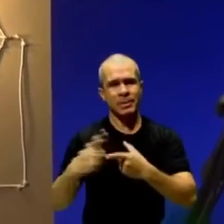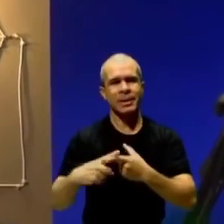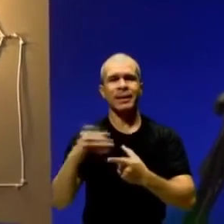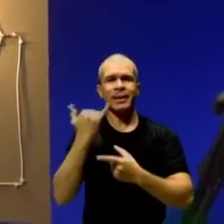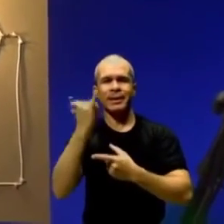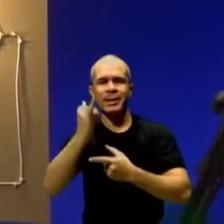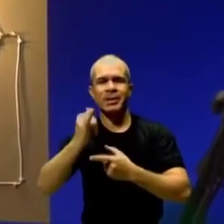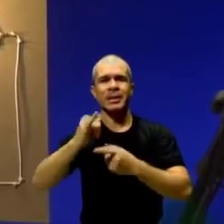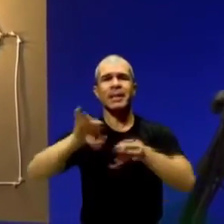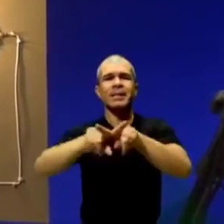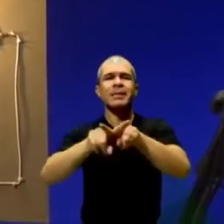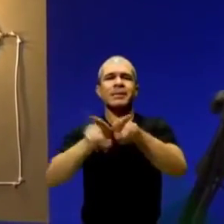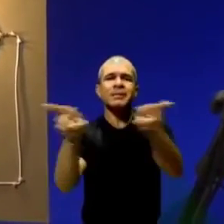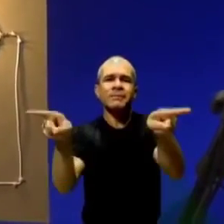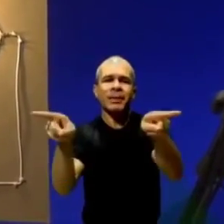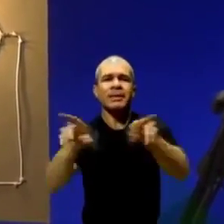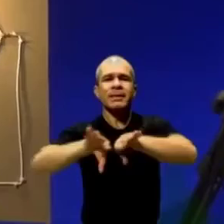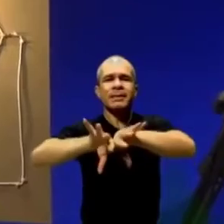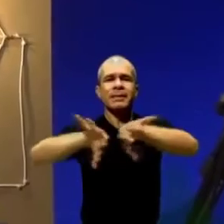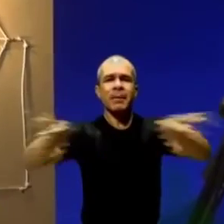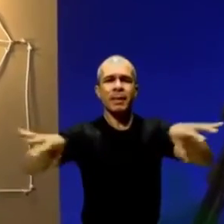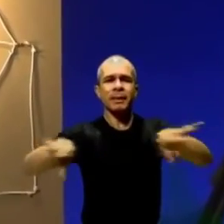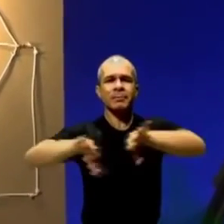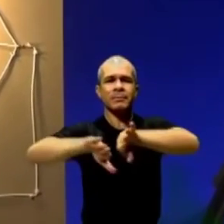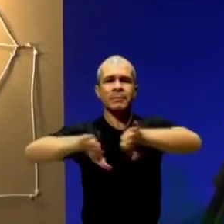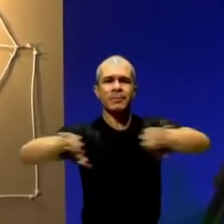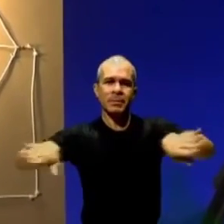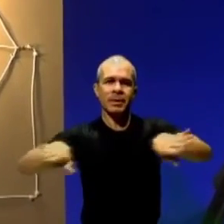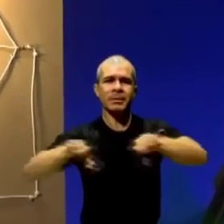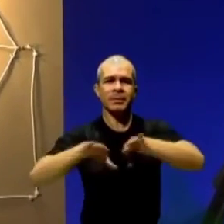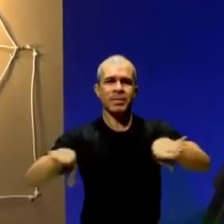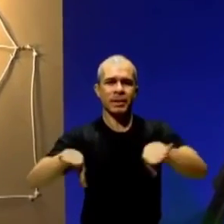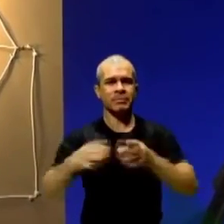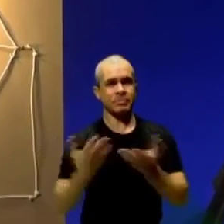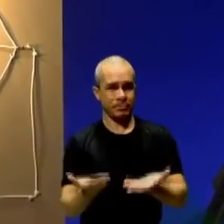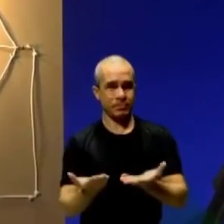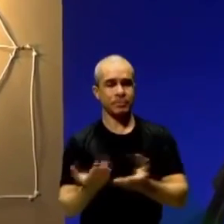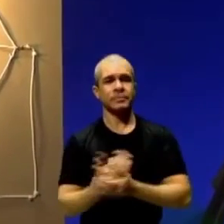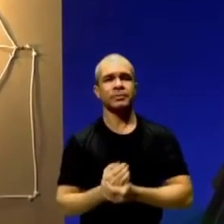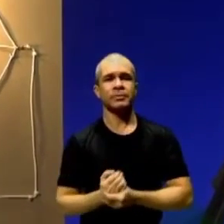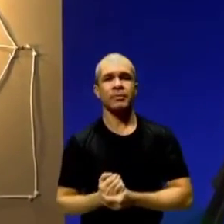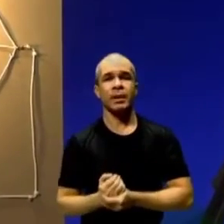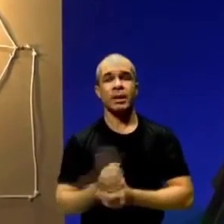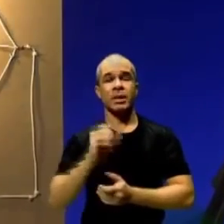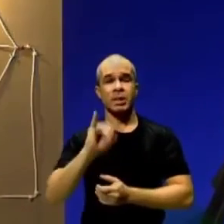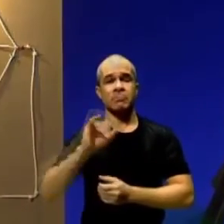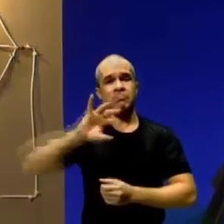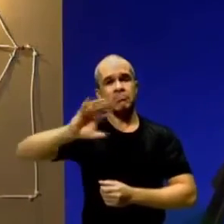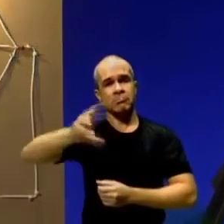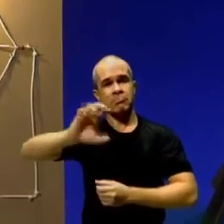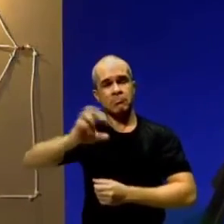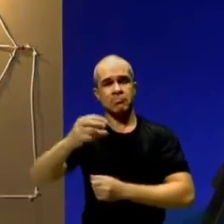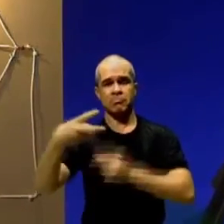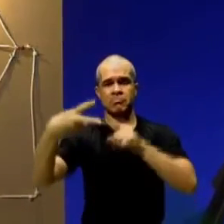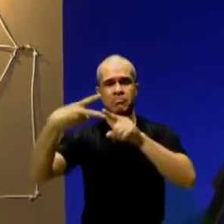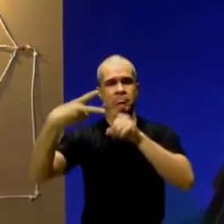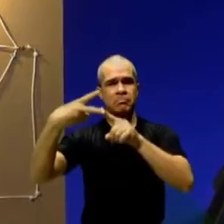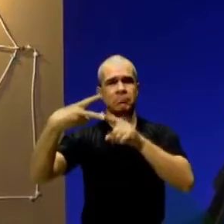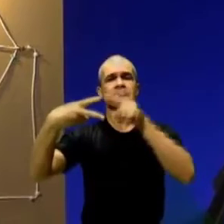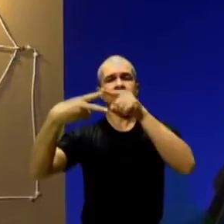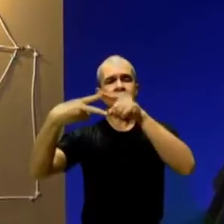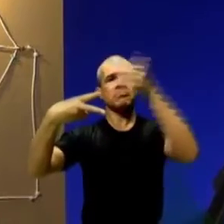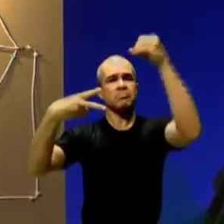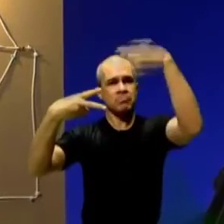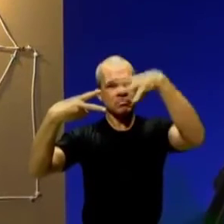corrente que passa na segunda e independente da corrente que passa na terceira. Beleza, galera? Se eu pegar mais uma aqui, olha, e desligar, não